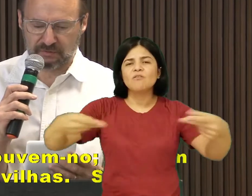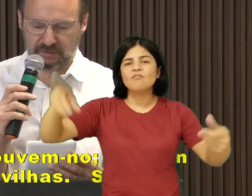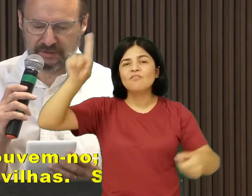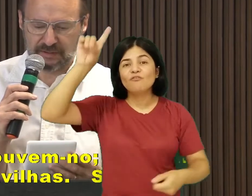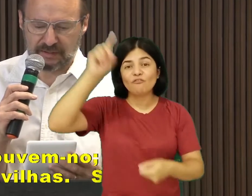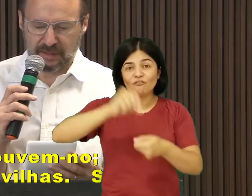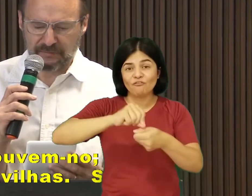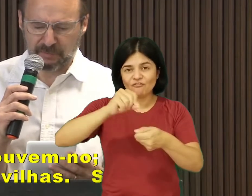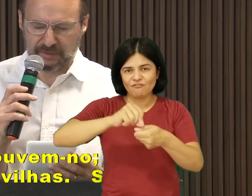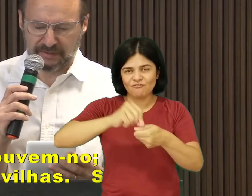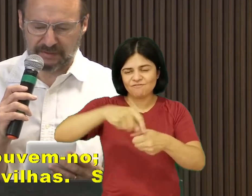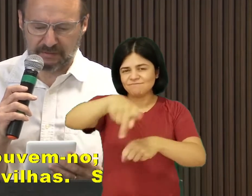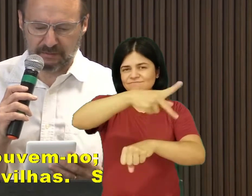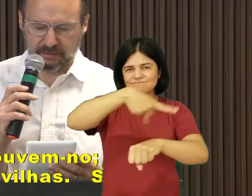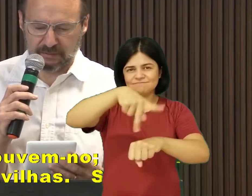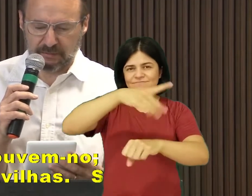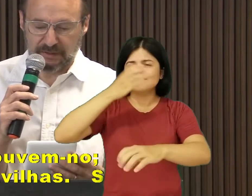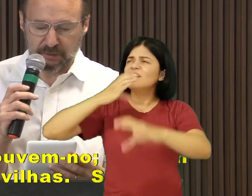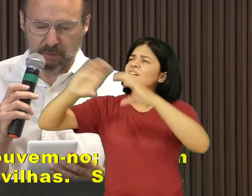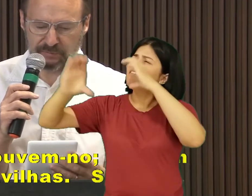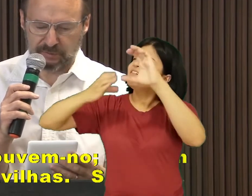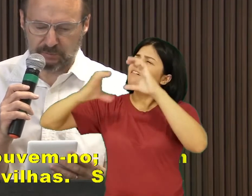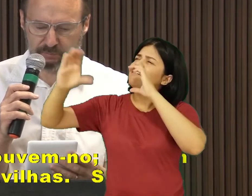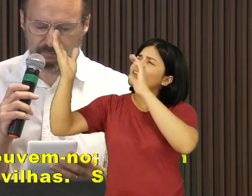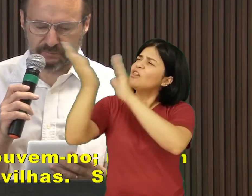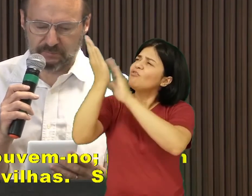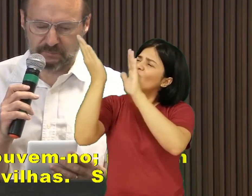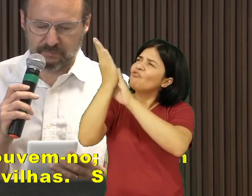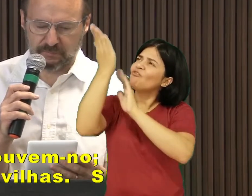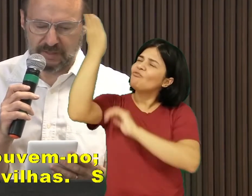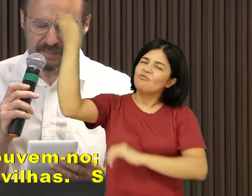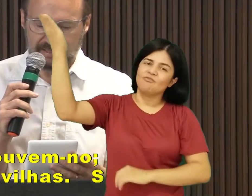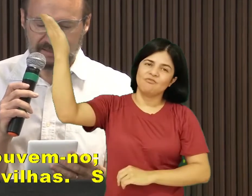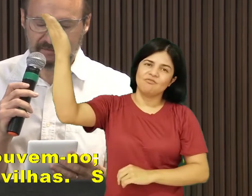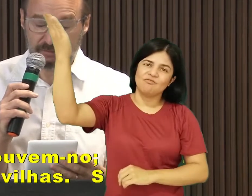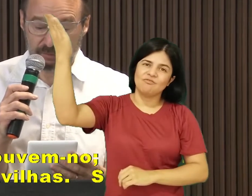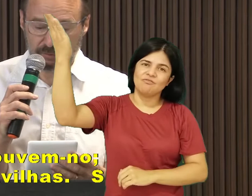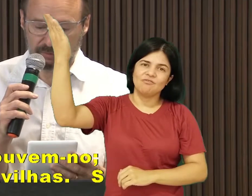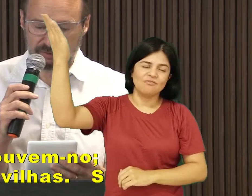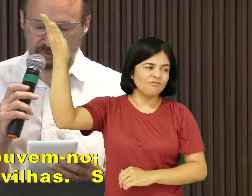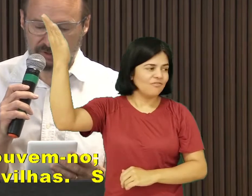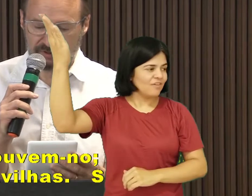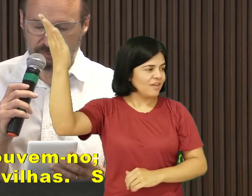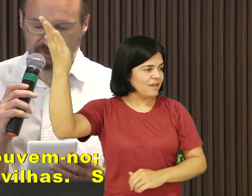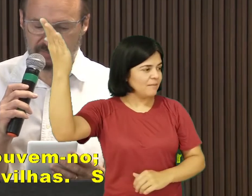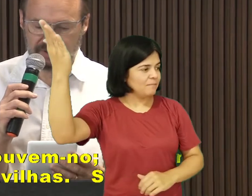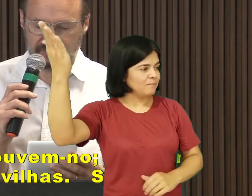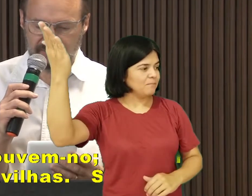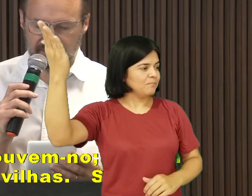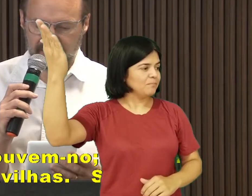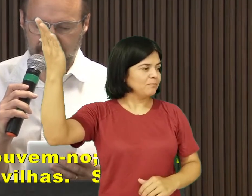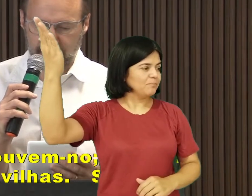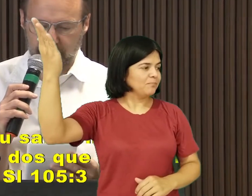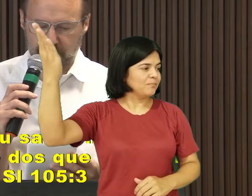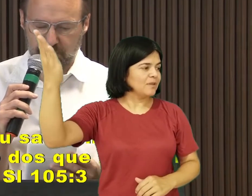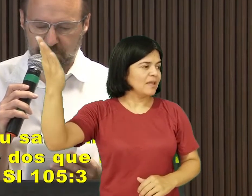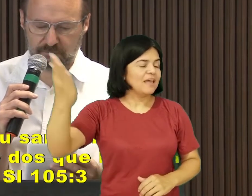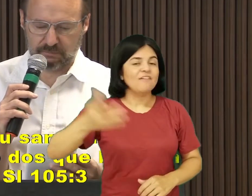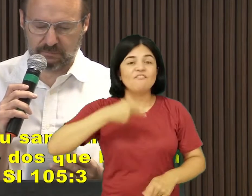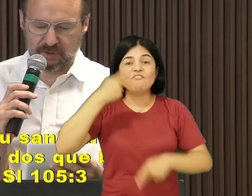nações. Cantem para ele e louvem-no. Relatem todos as suas maravilhas.